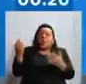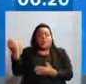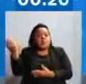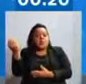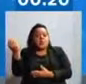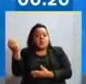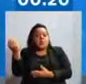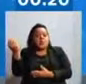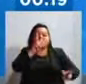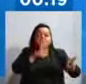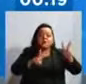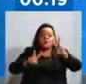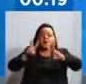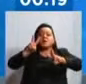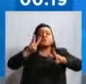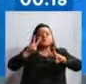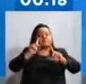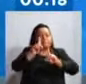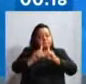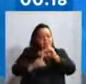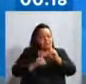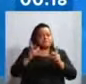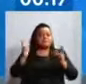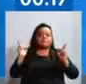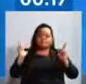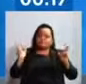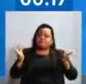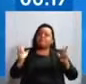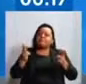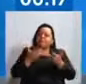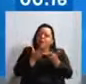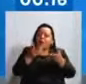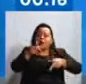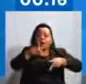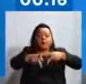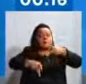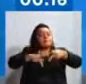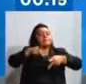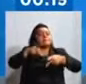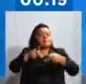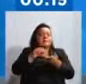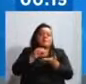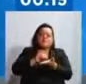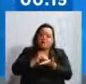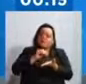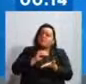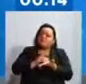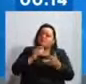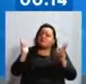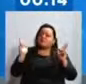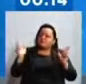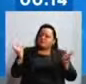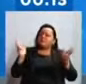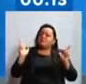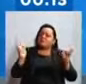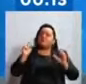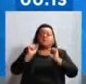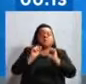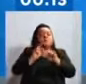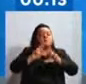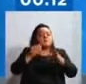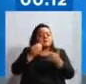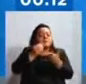uma nova dinâmica na área do lazer para a nossa população que é carente de lazer, que é carente de oportunidade,